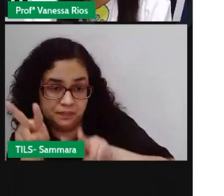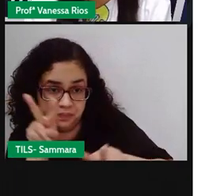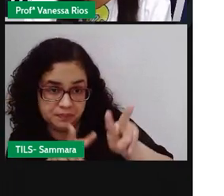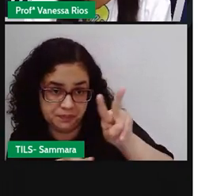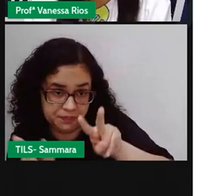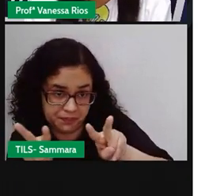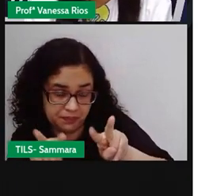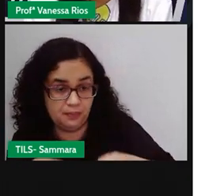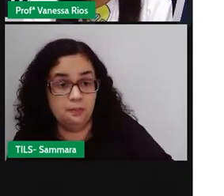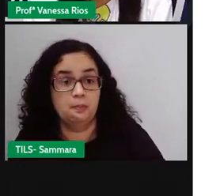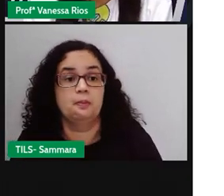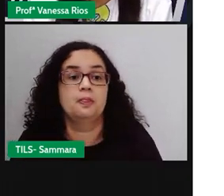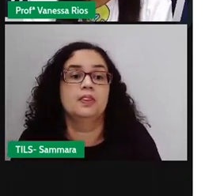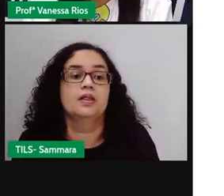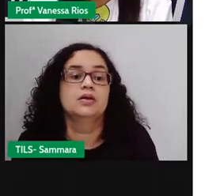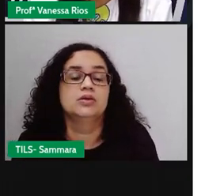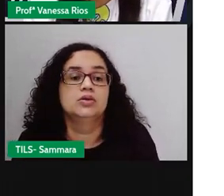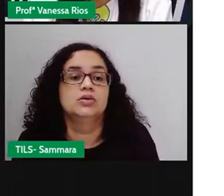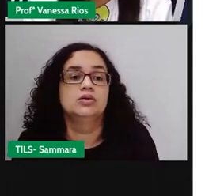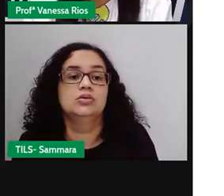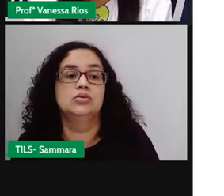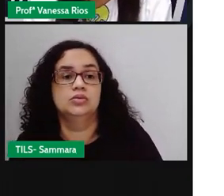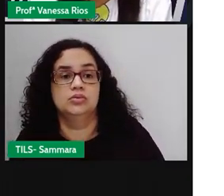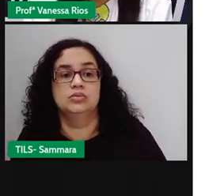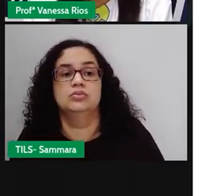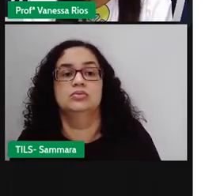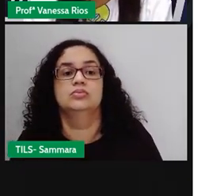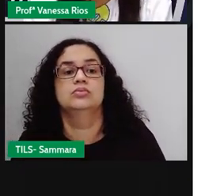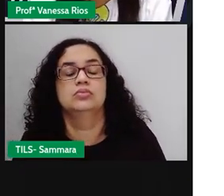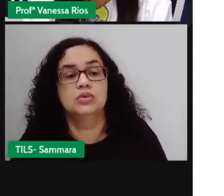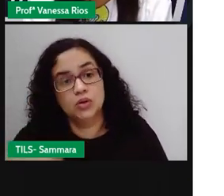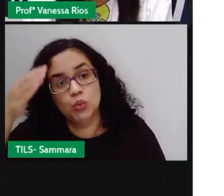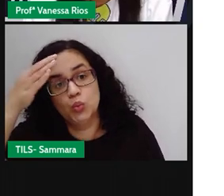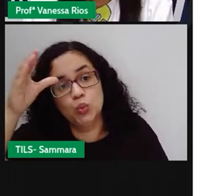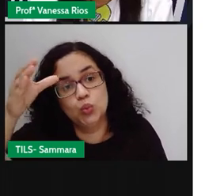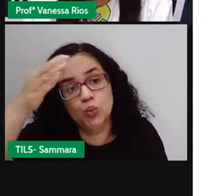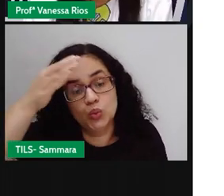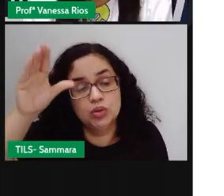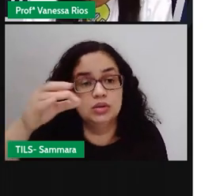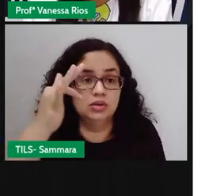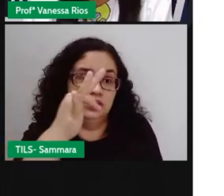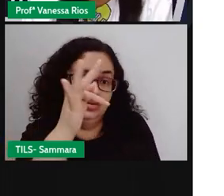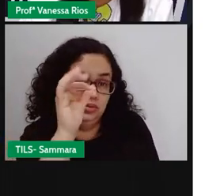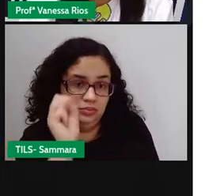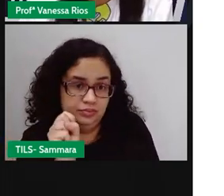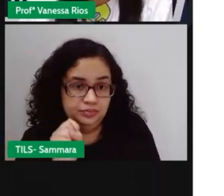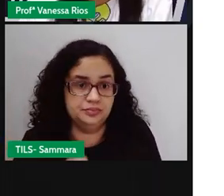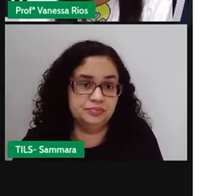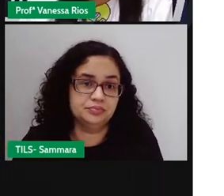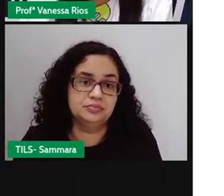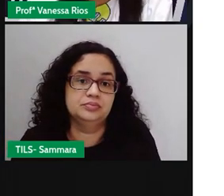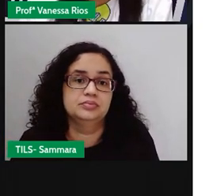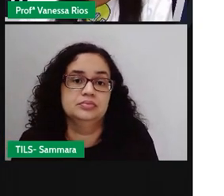que se destaca na construção aí da cultura de Feira de Santana.